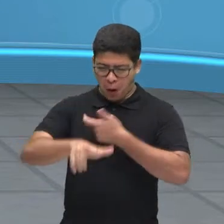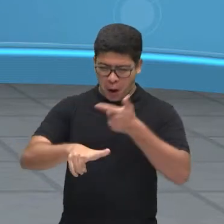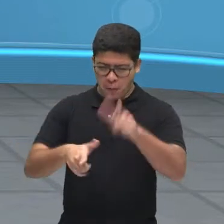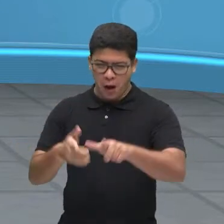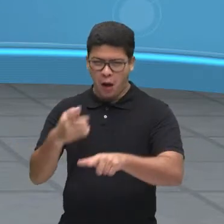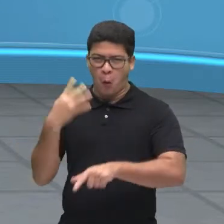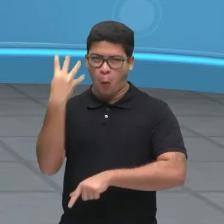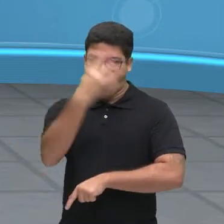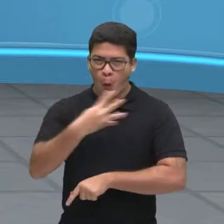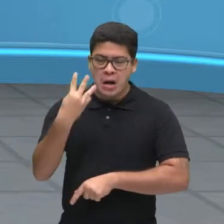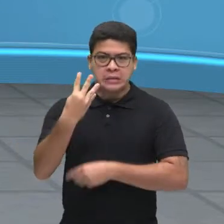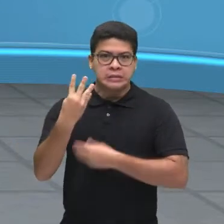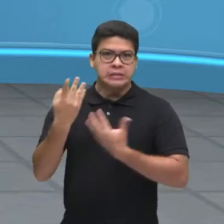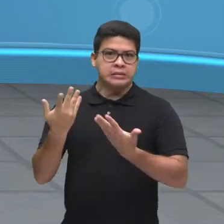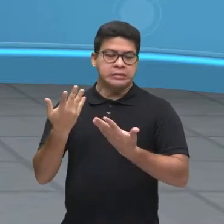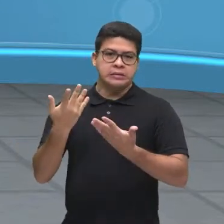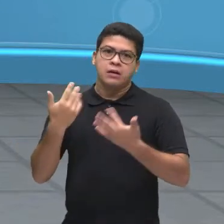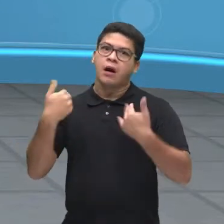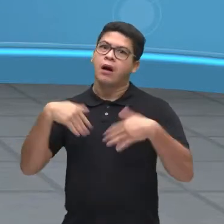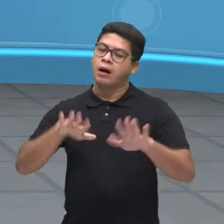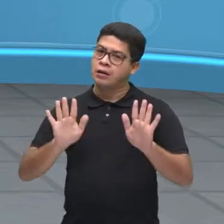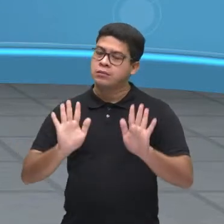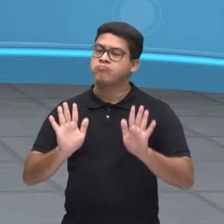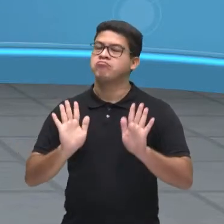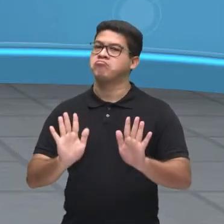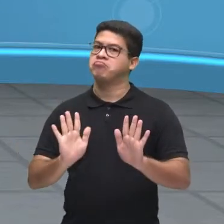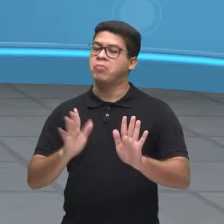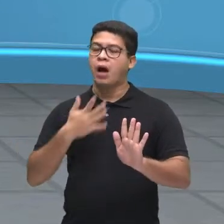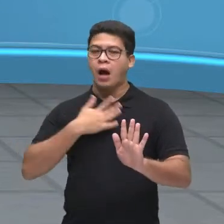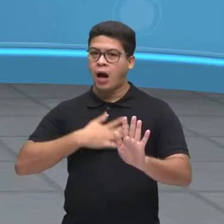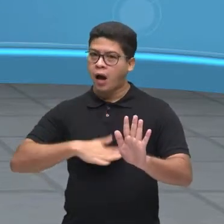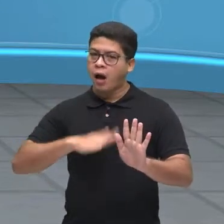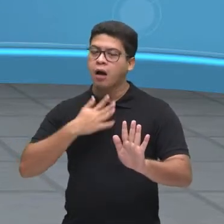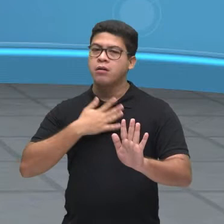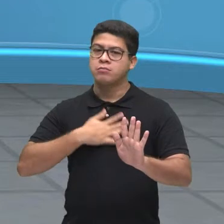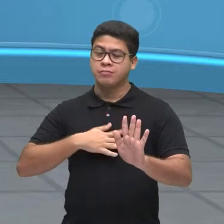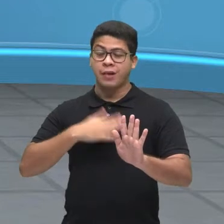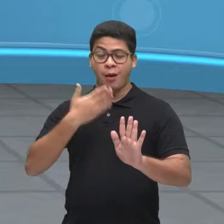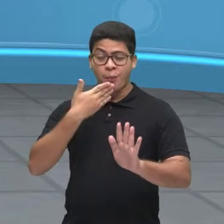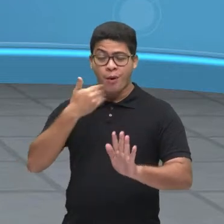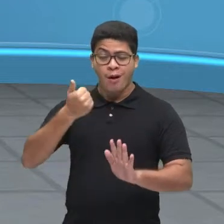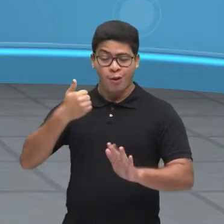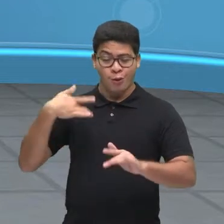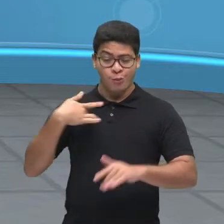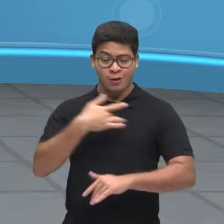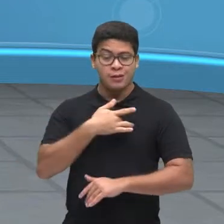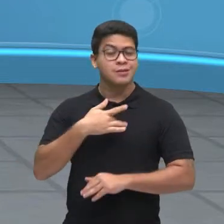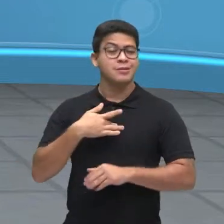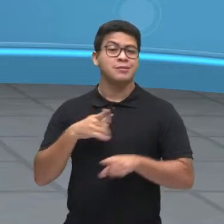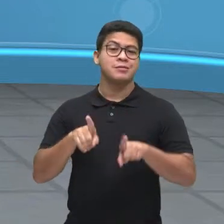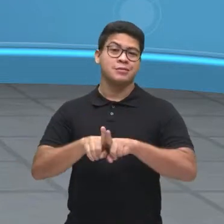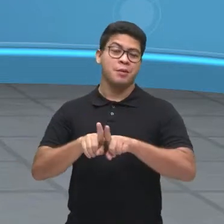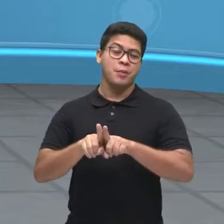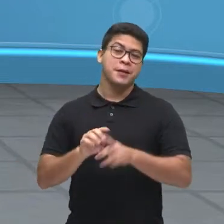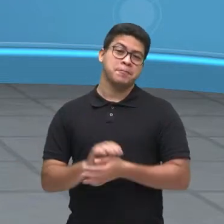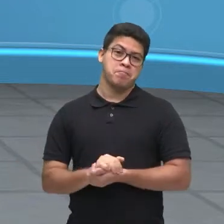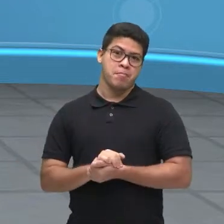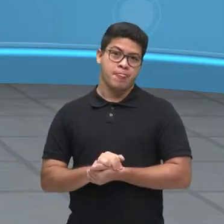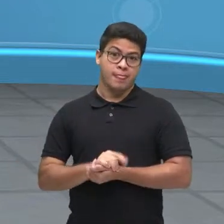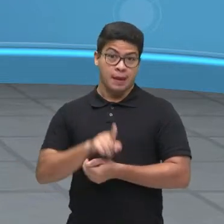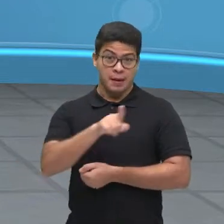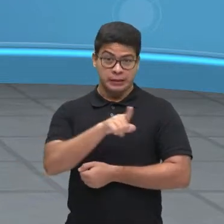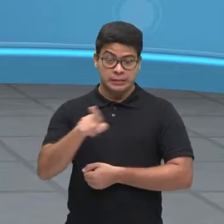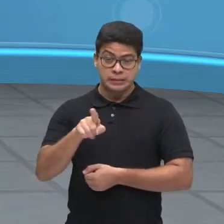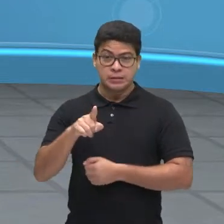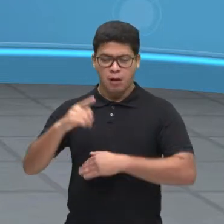horas por dia, né? E aí você vai ter benefícios também para a sua saúde. Assim como as atletas também têm, só que por uma carga